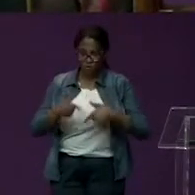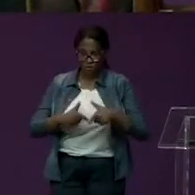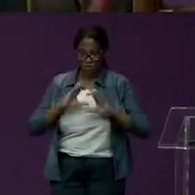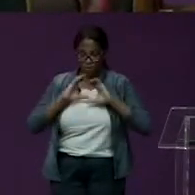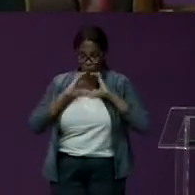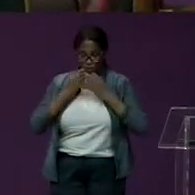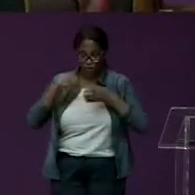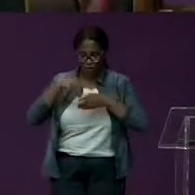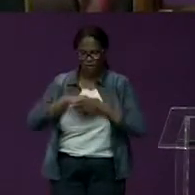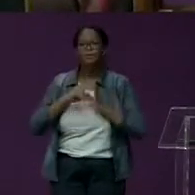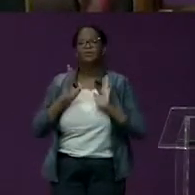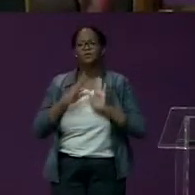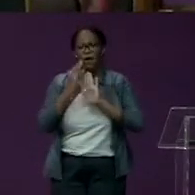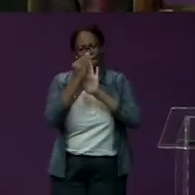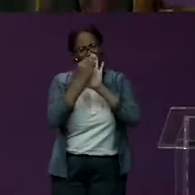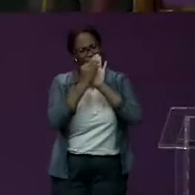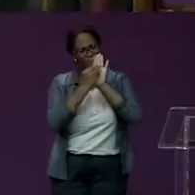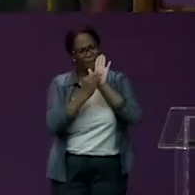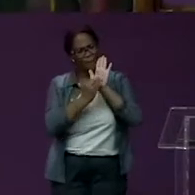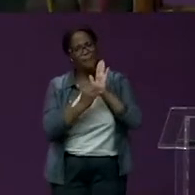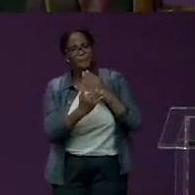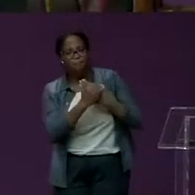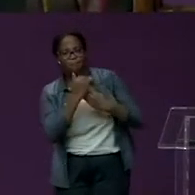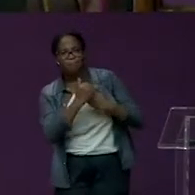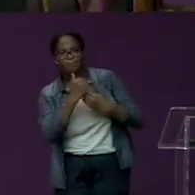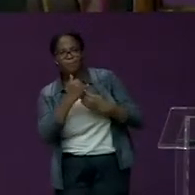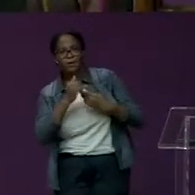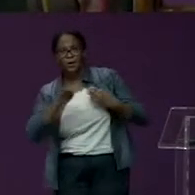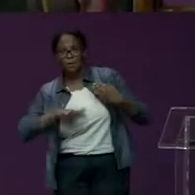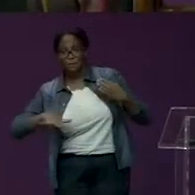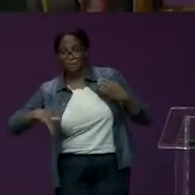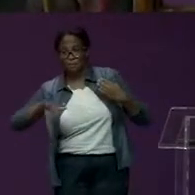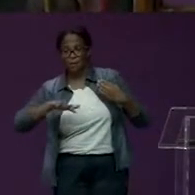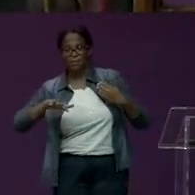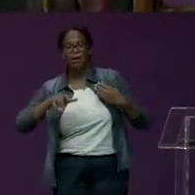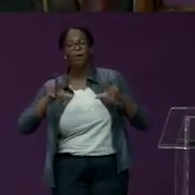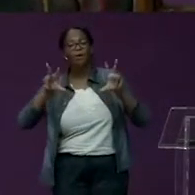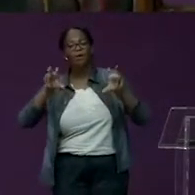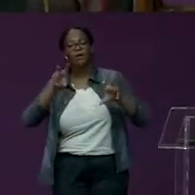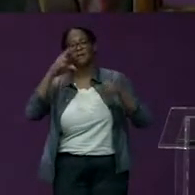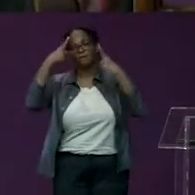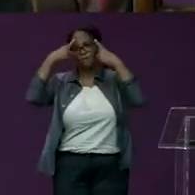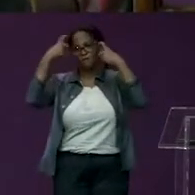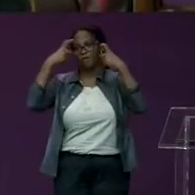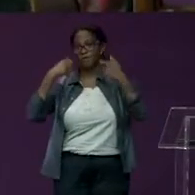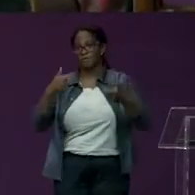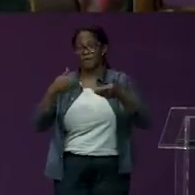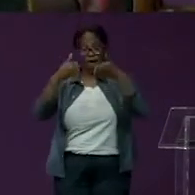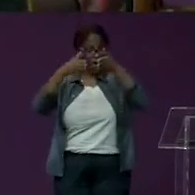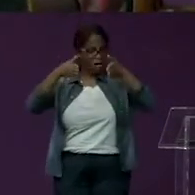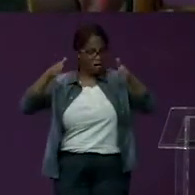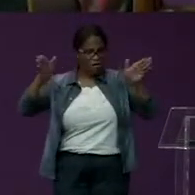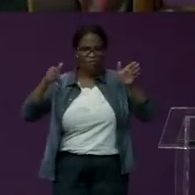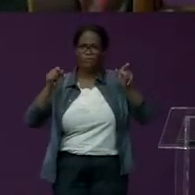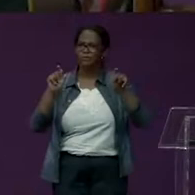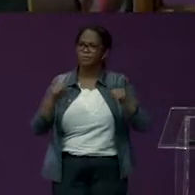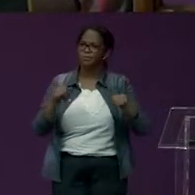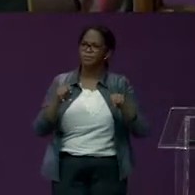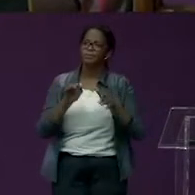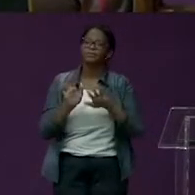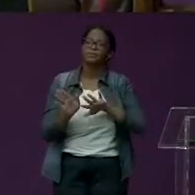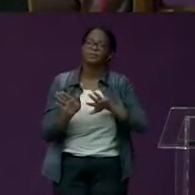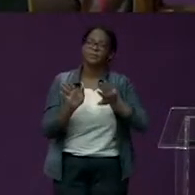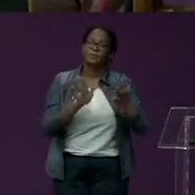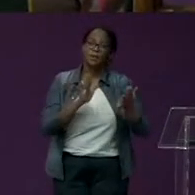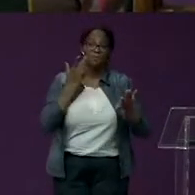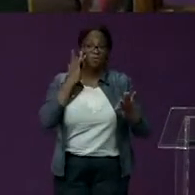uma série de recomendações, né, para esse campo da violência. Então, assim, é um campo amplo, né, mas